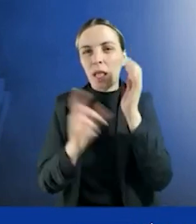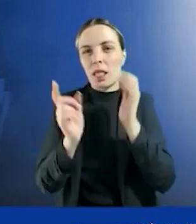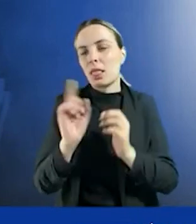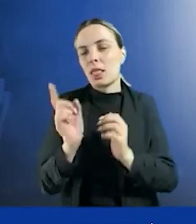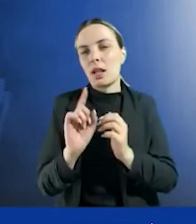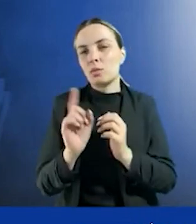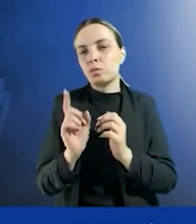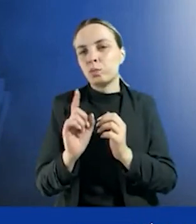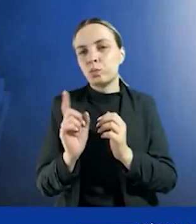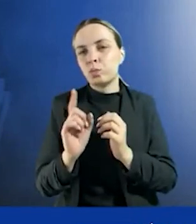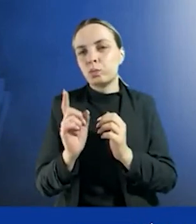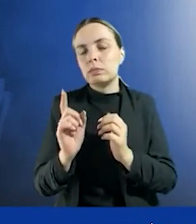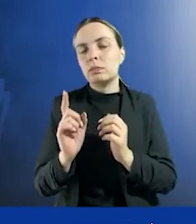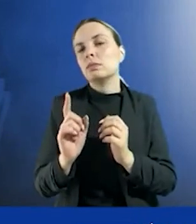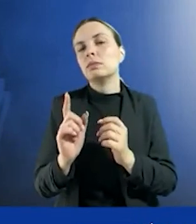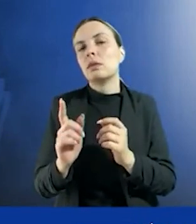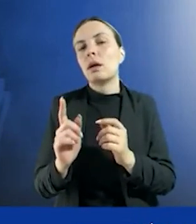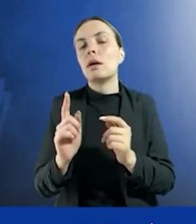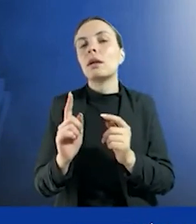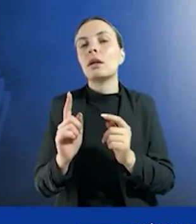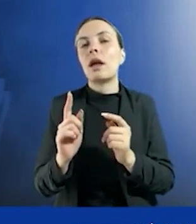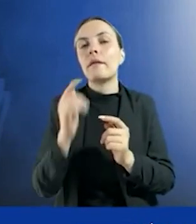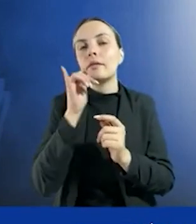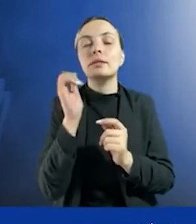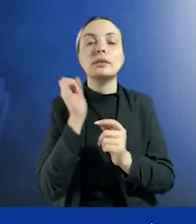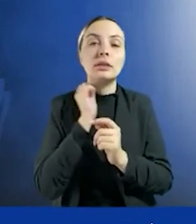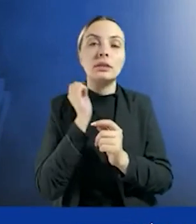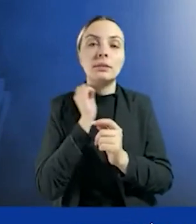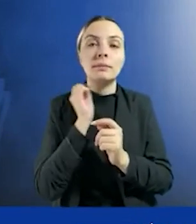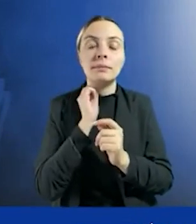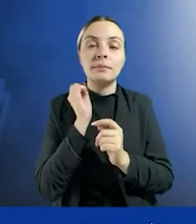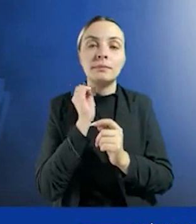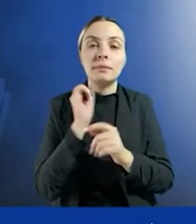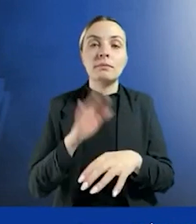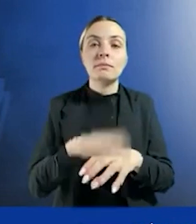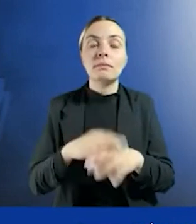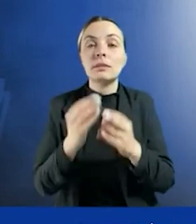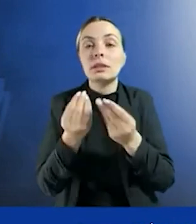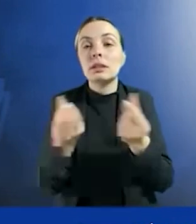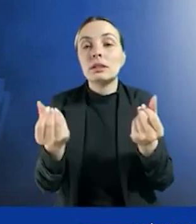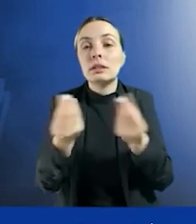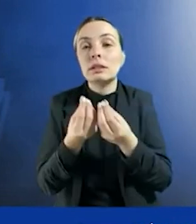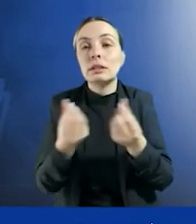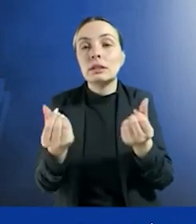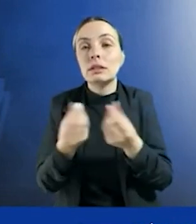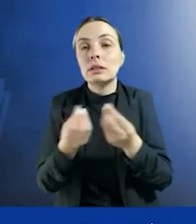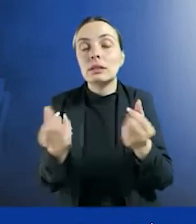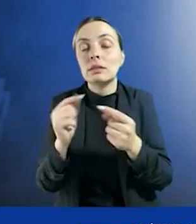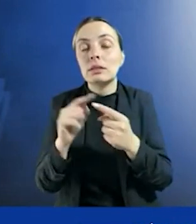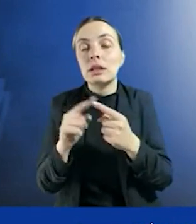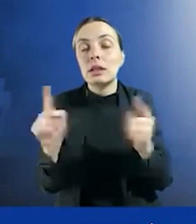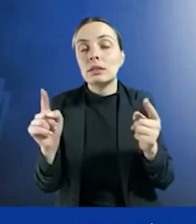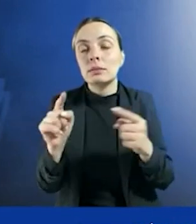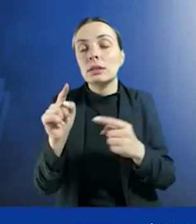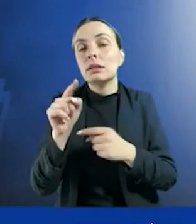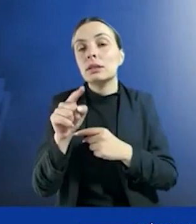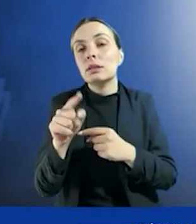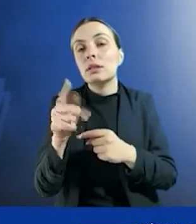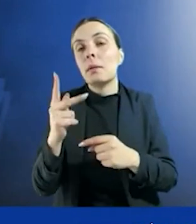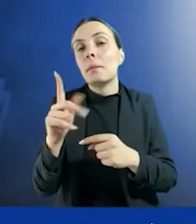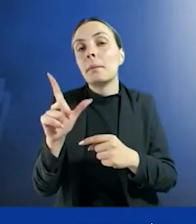sinais sob estresse que sejam mais sensíveis, e ao mesmo tempo essas plantas podem ser integradas